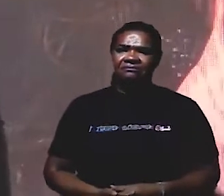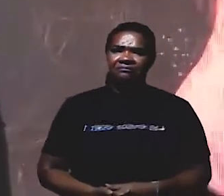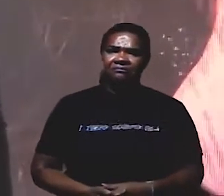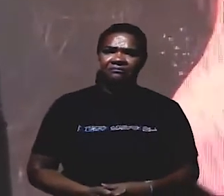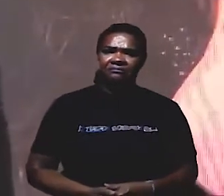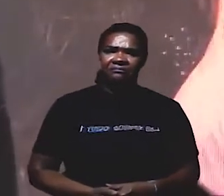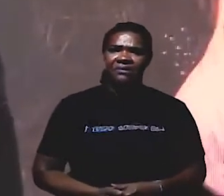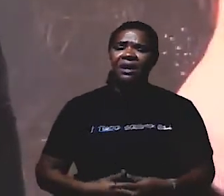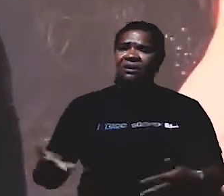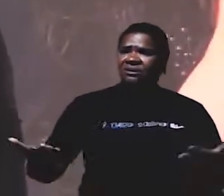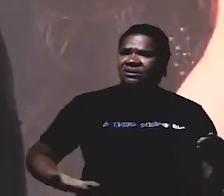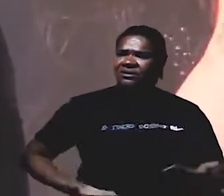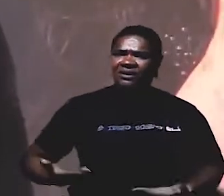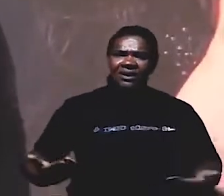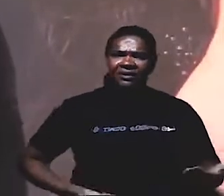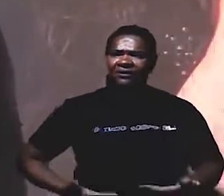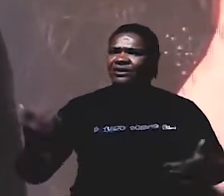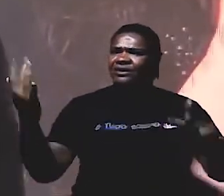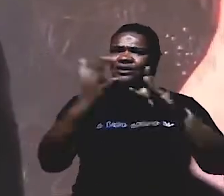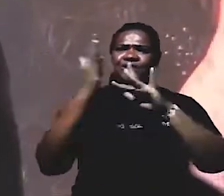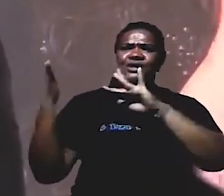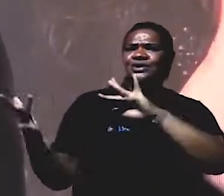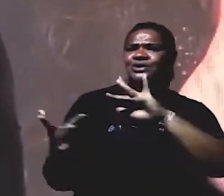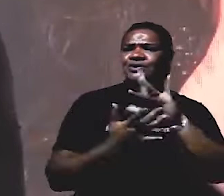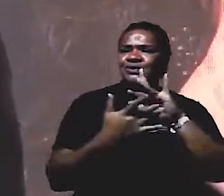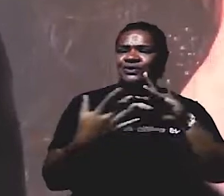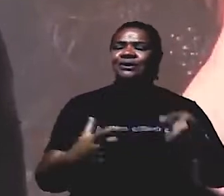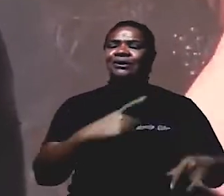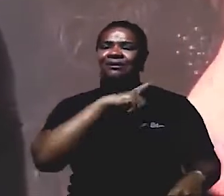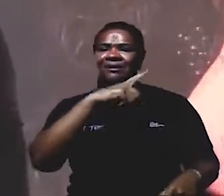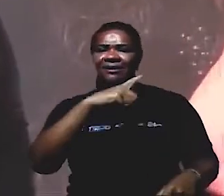para te servir, Jesus, eu tenha que